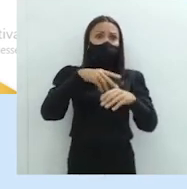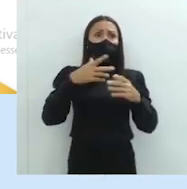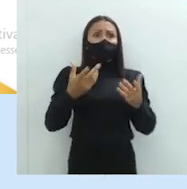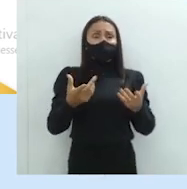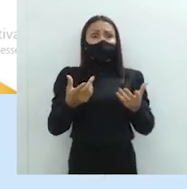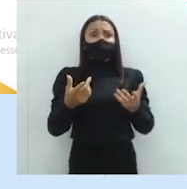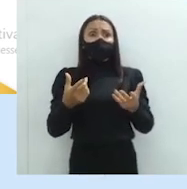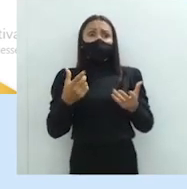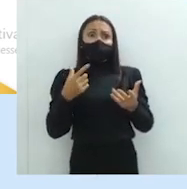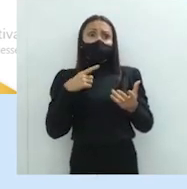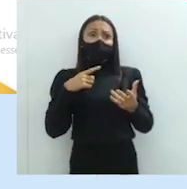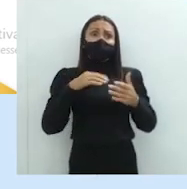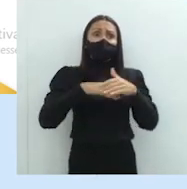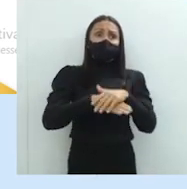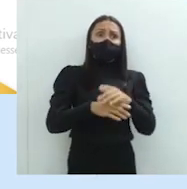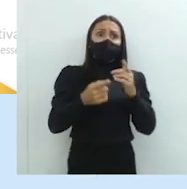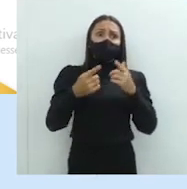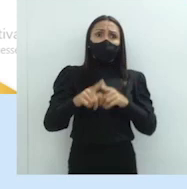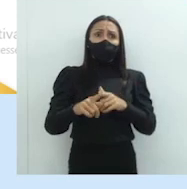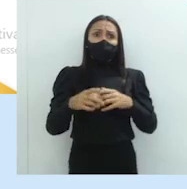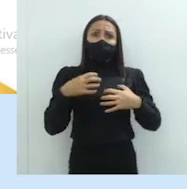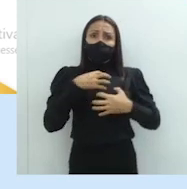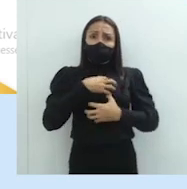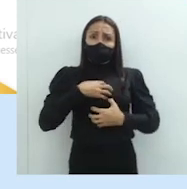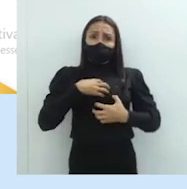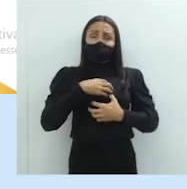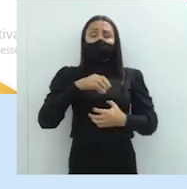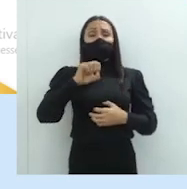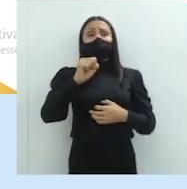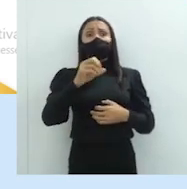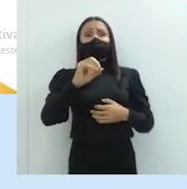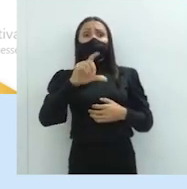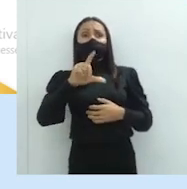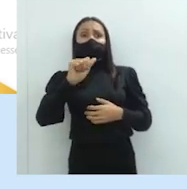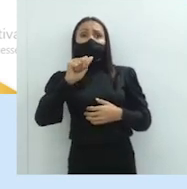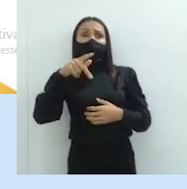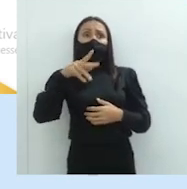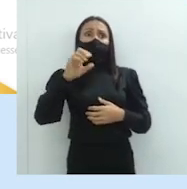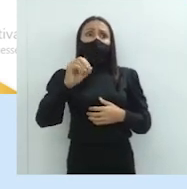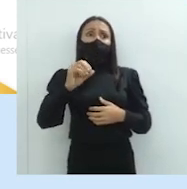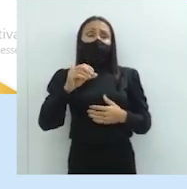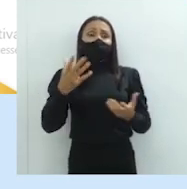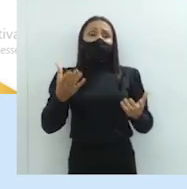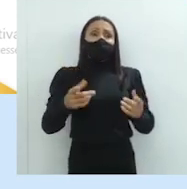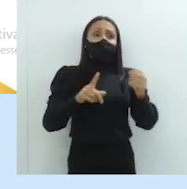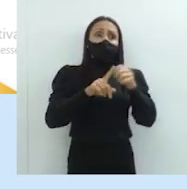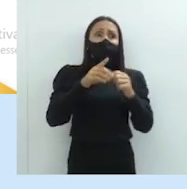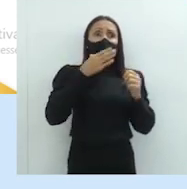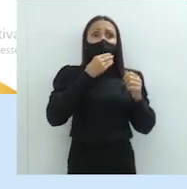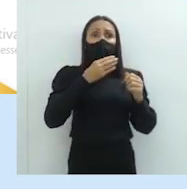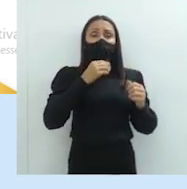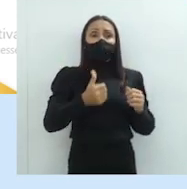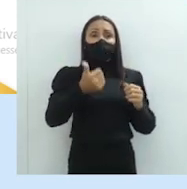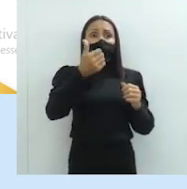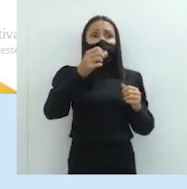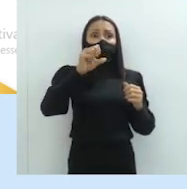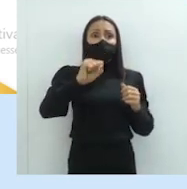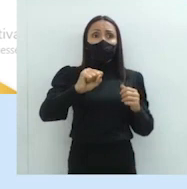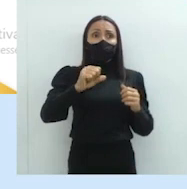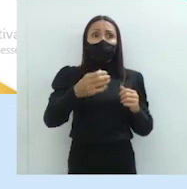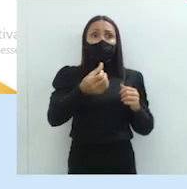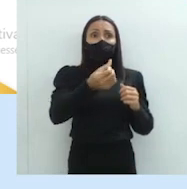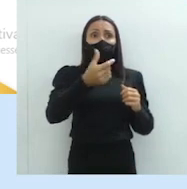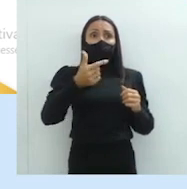atitude provocou a ira de Solano Lopes, que em dezembro de 1862 ordenou a prisão de